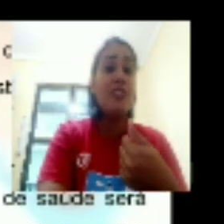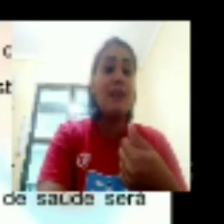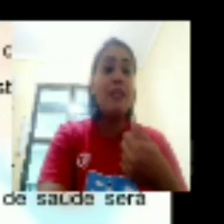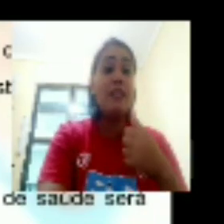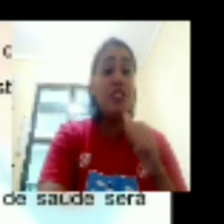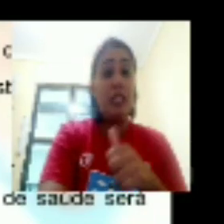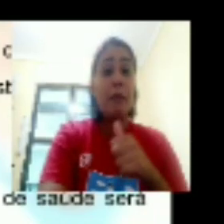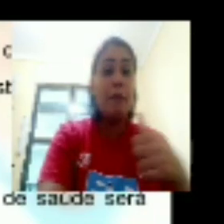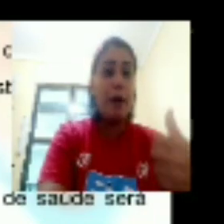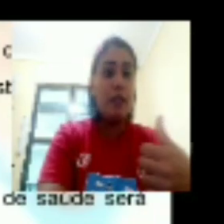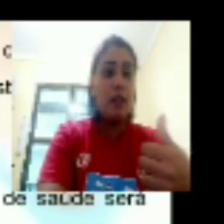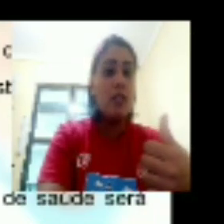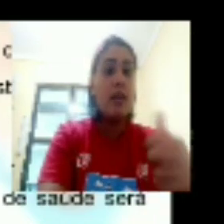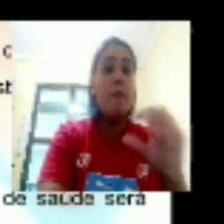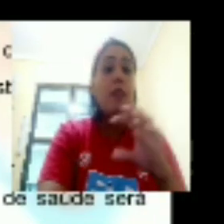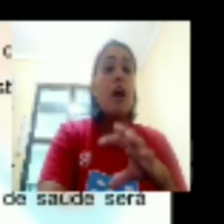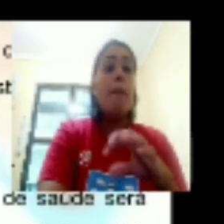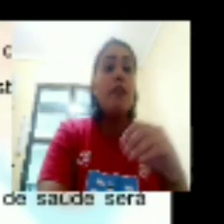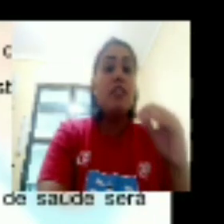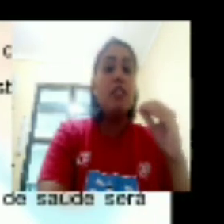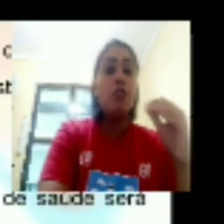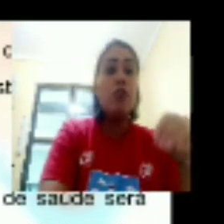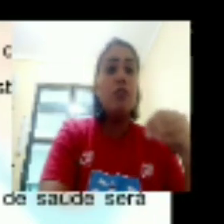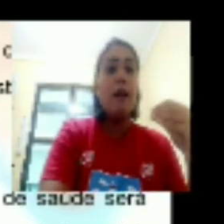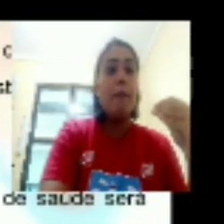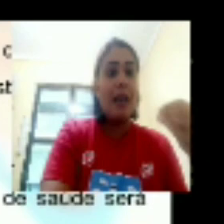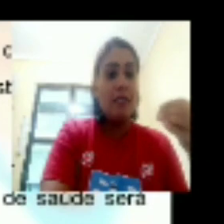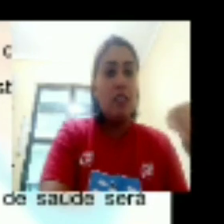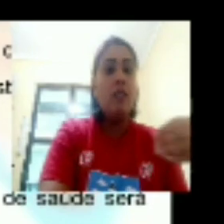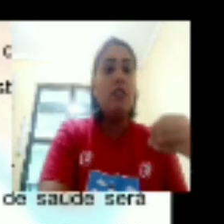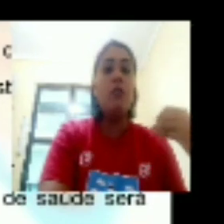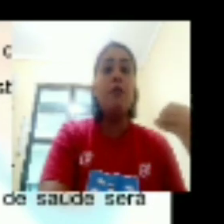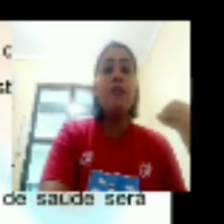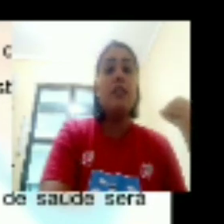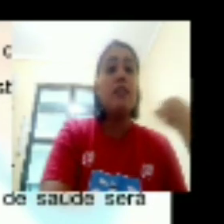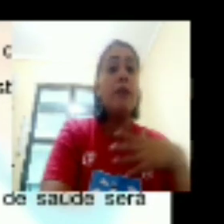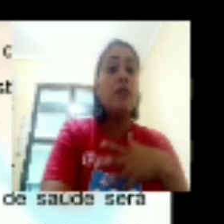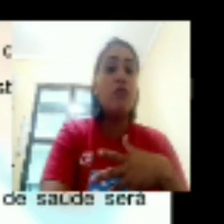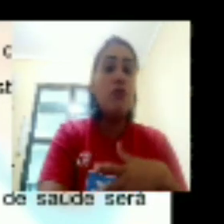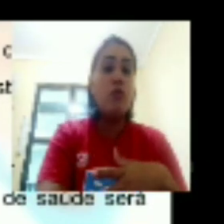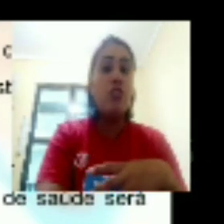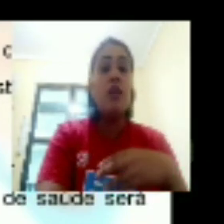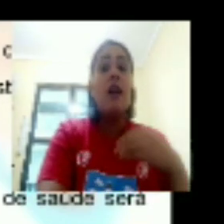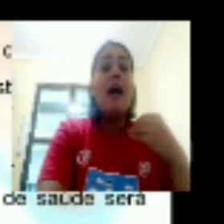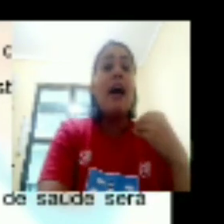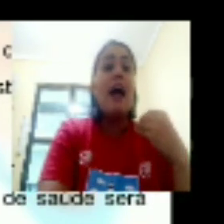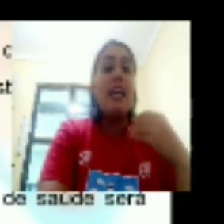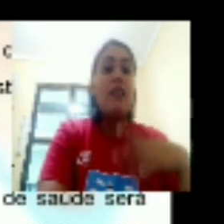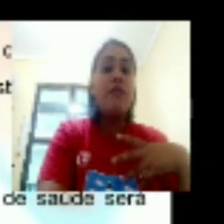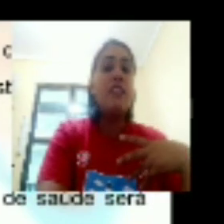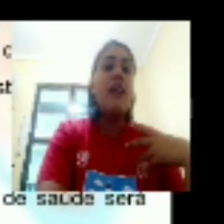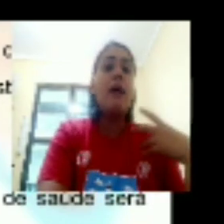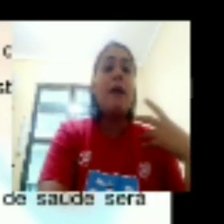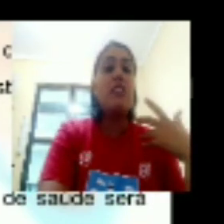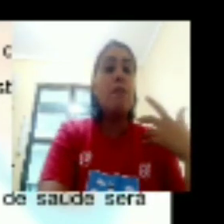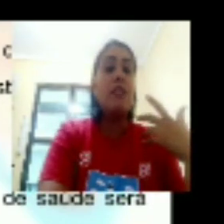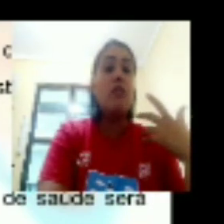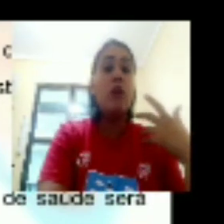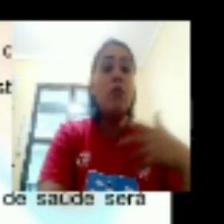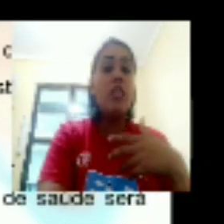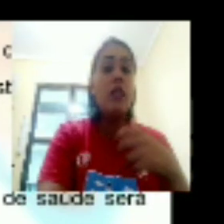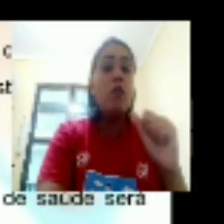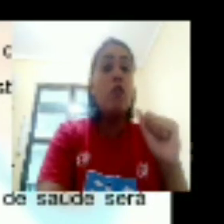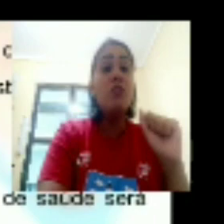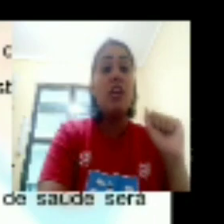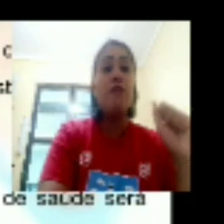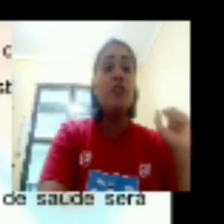questão de extrema importância, pois em todo o debate sobre o financiamento do SUS, a ênfase é na participação